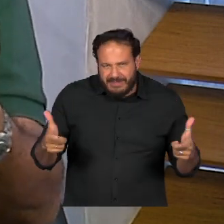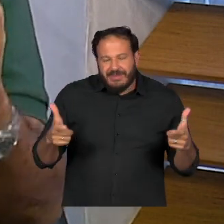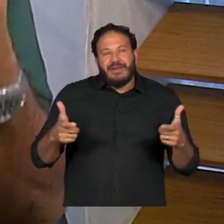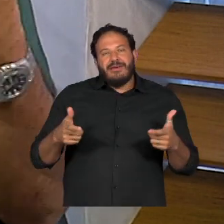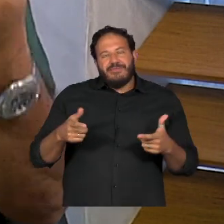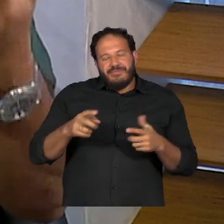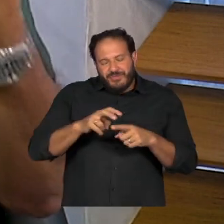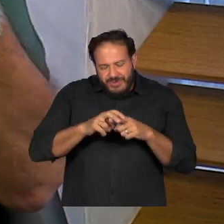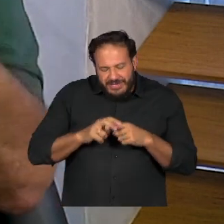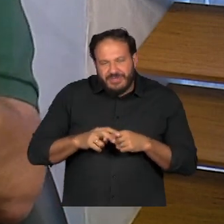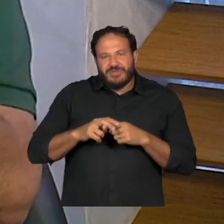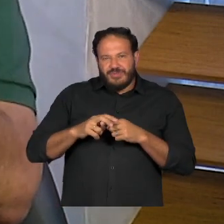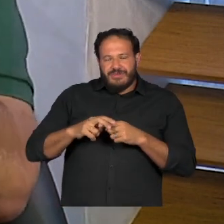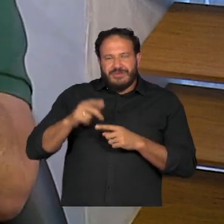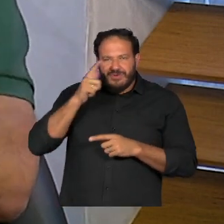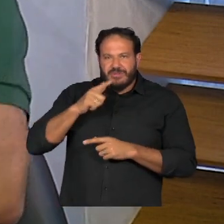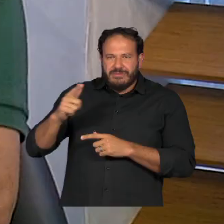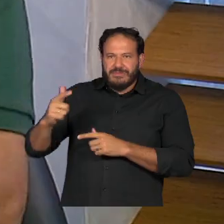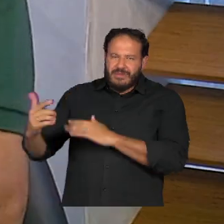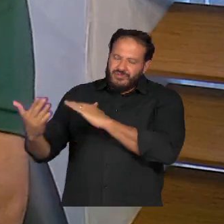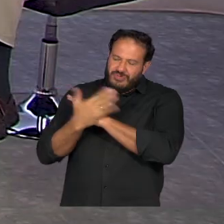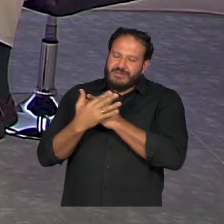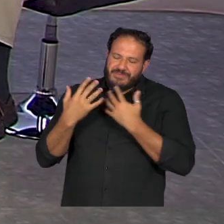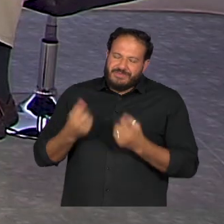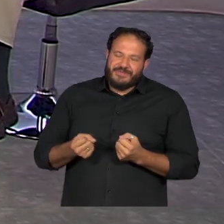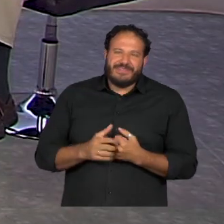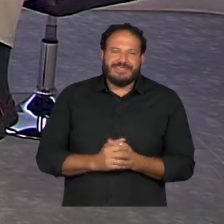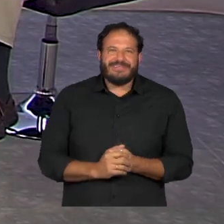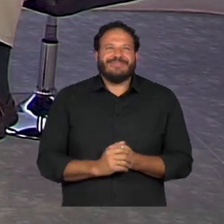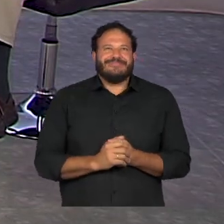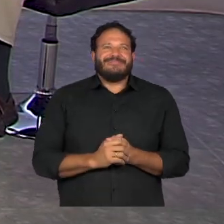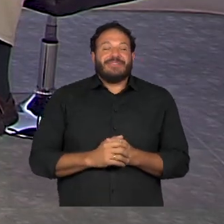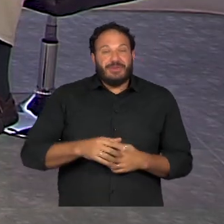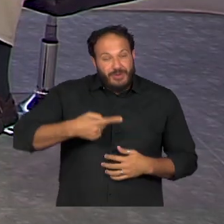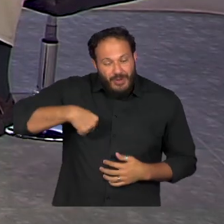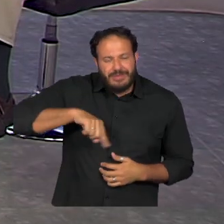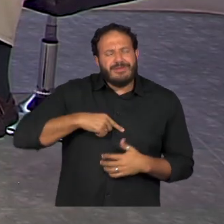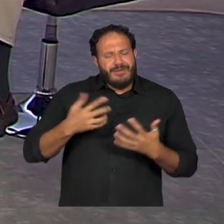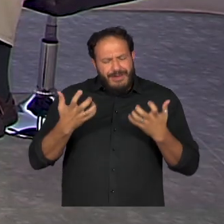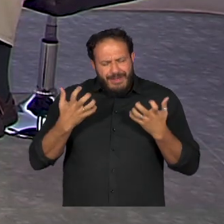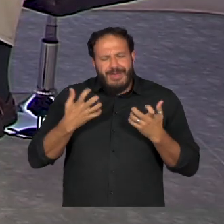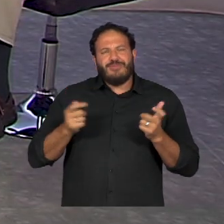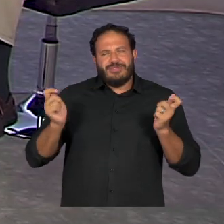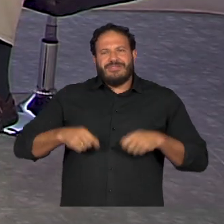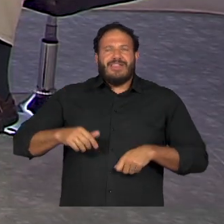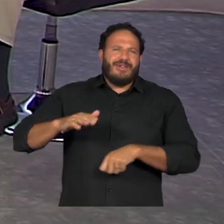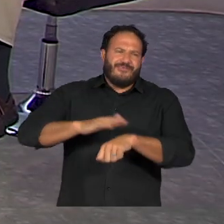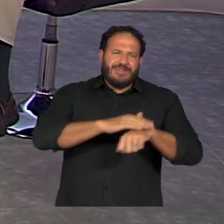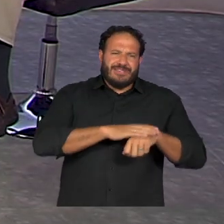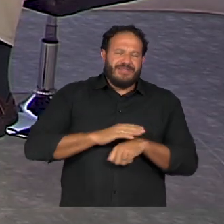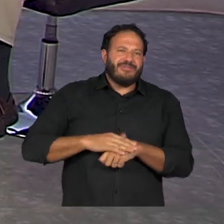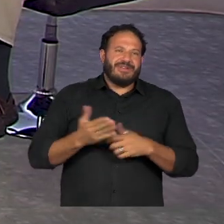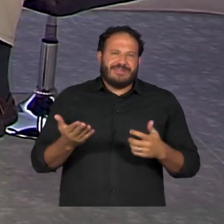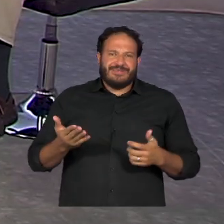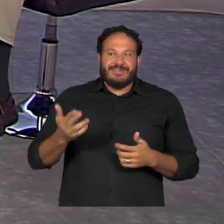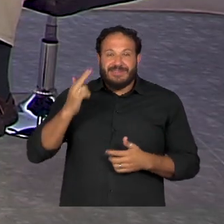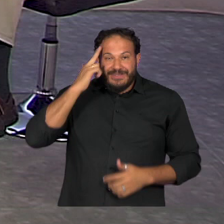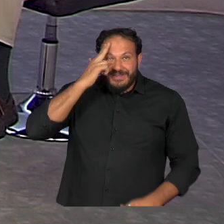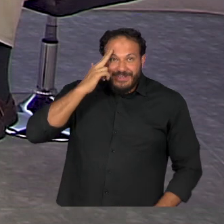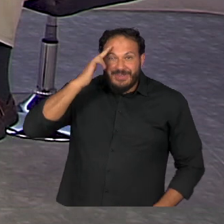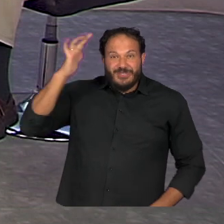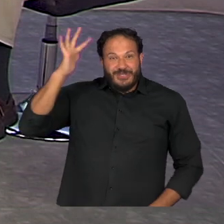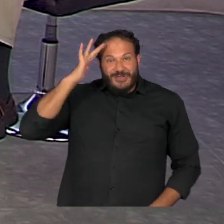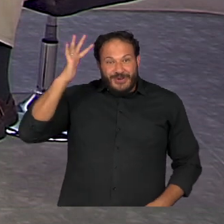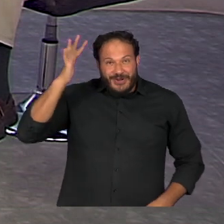eh as contribuições serão muito bem-vindas ah queremos e podemos fazer muito mais isso é sonhos